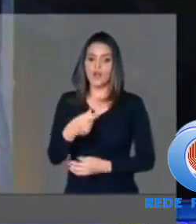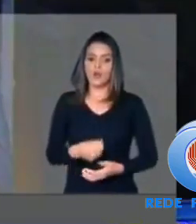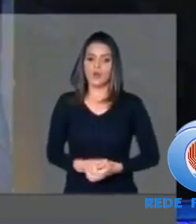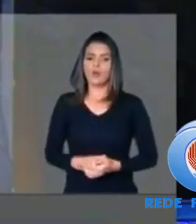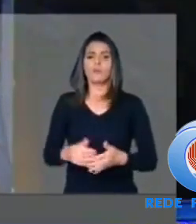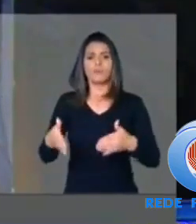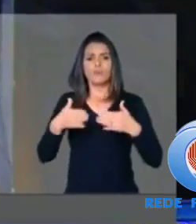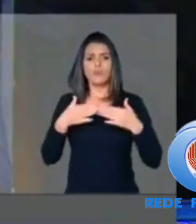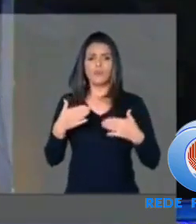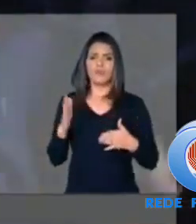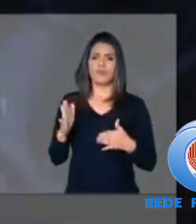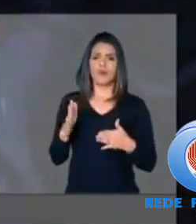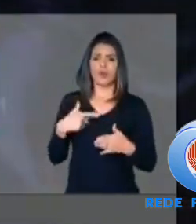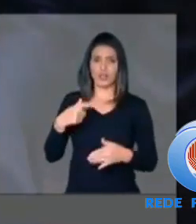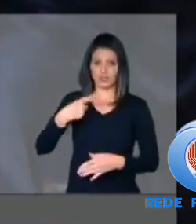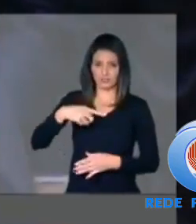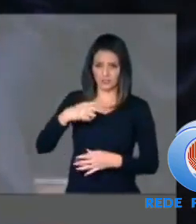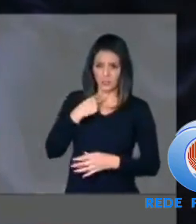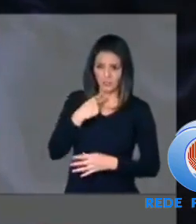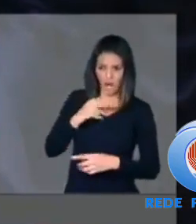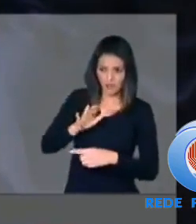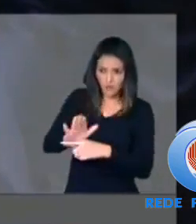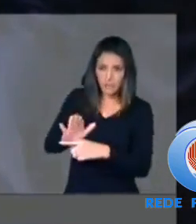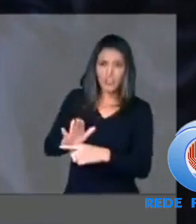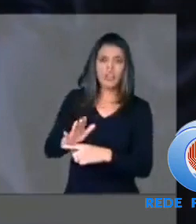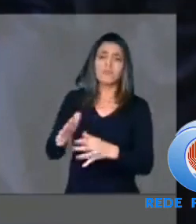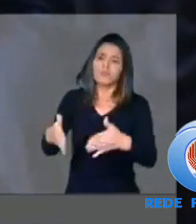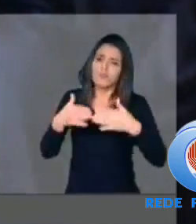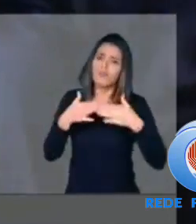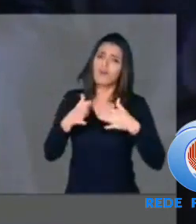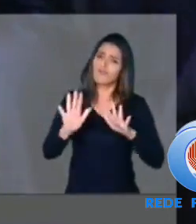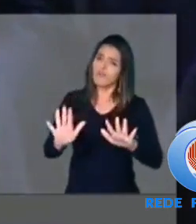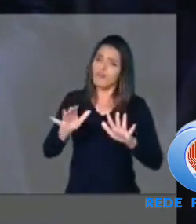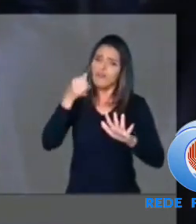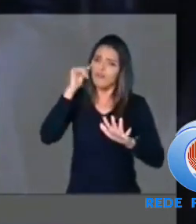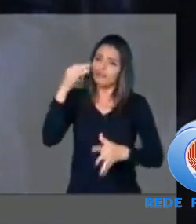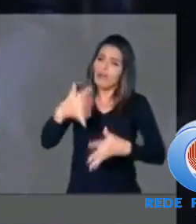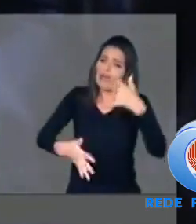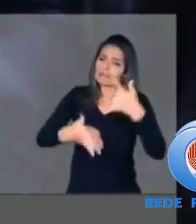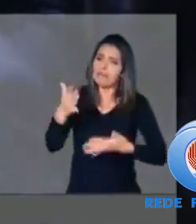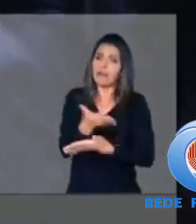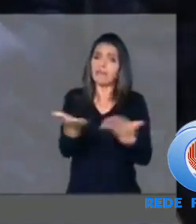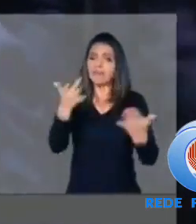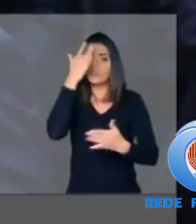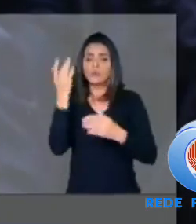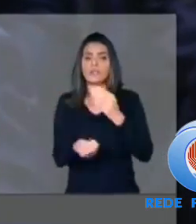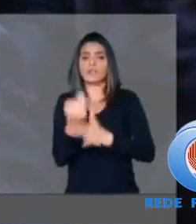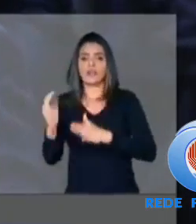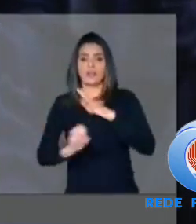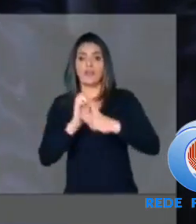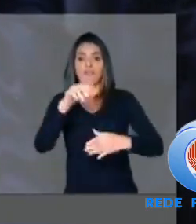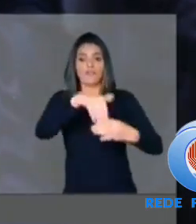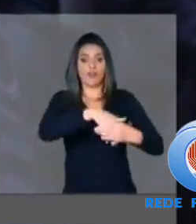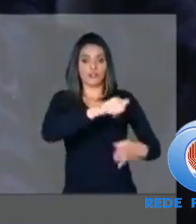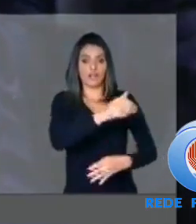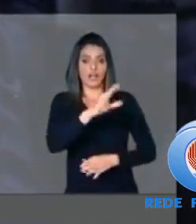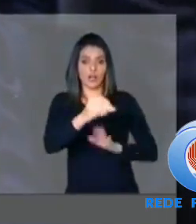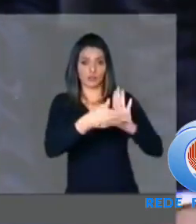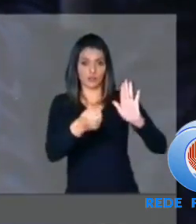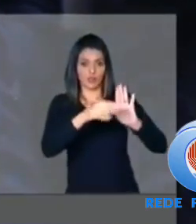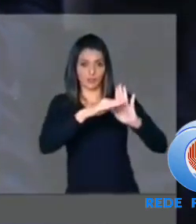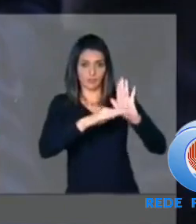não atrapalhe quem quer empreender. Obrigado, senhor presidente. O PSD vota não à retirada de pauta e vota sim à